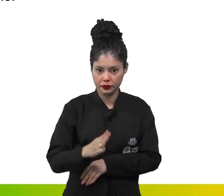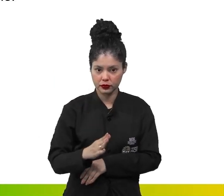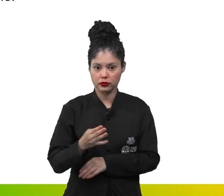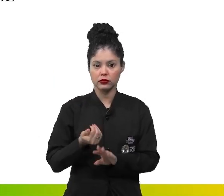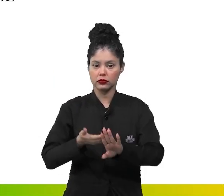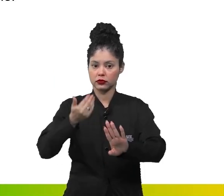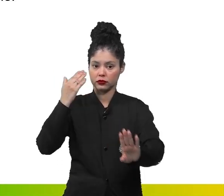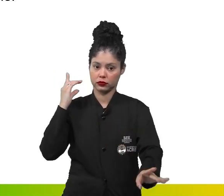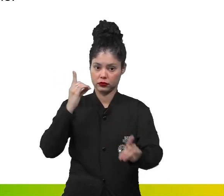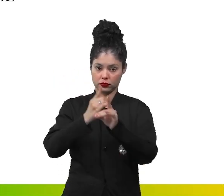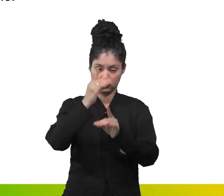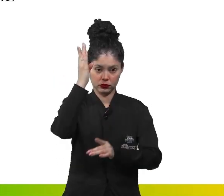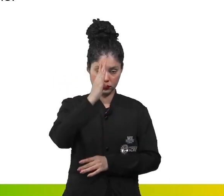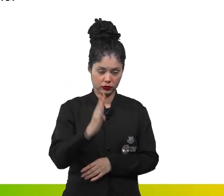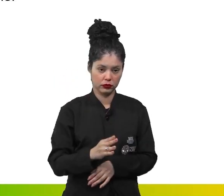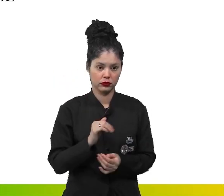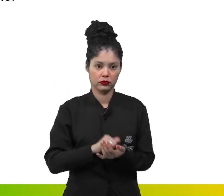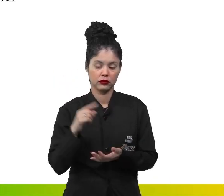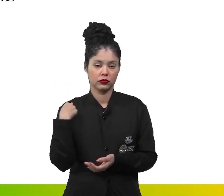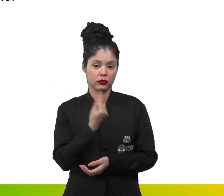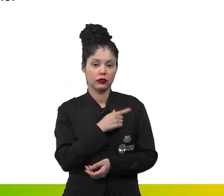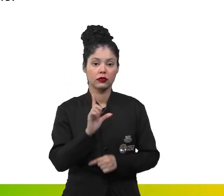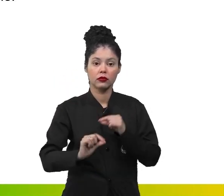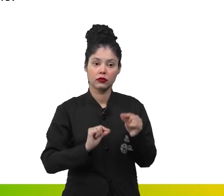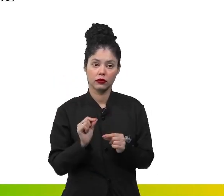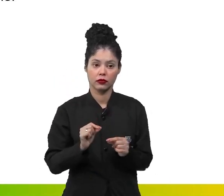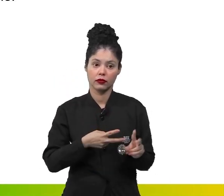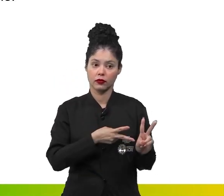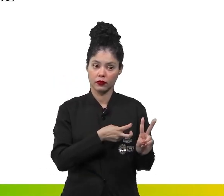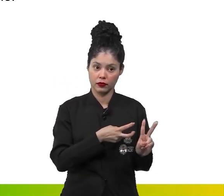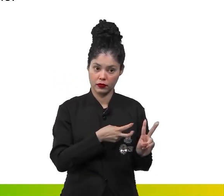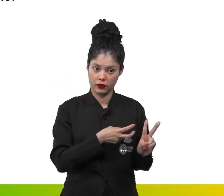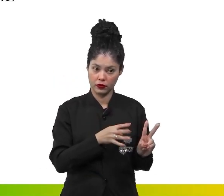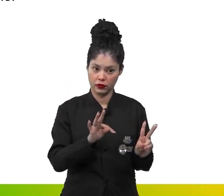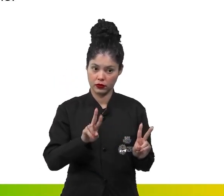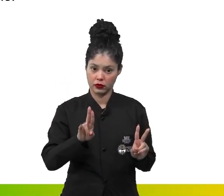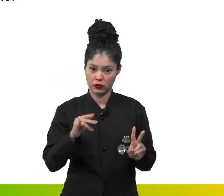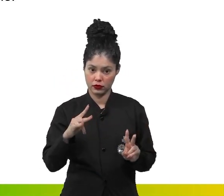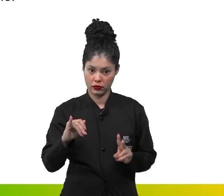desde o descobrimento do Brasil, a gente tem indígenas de tronco